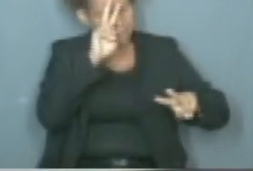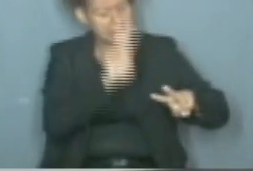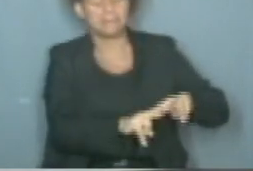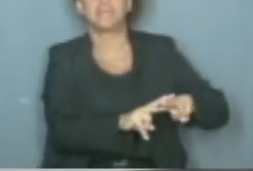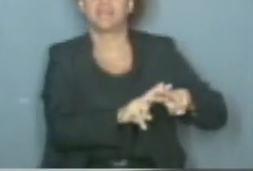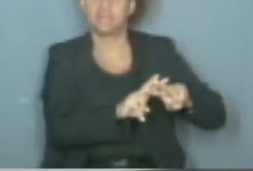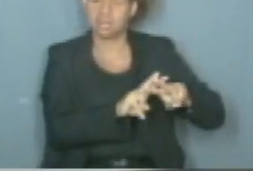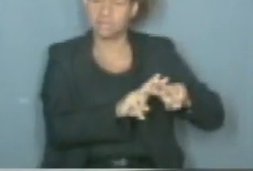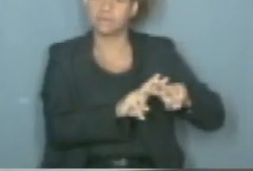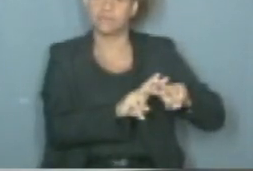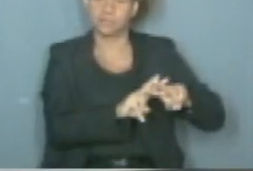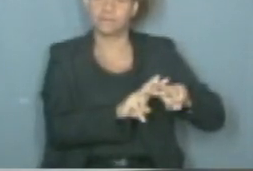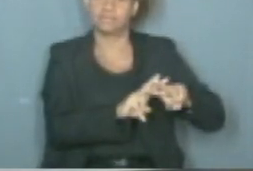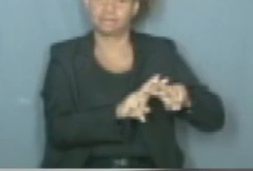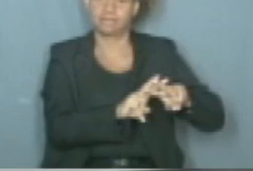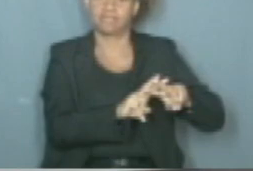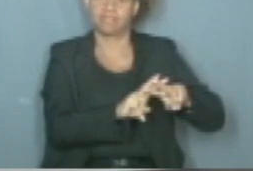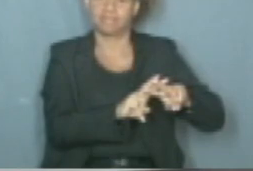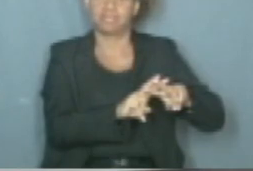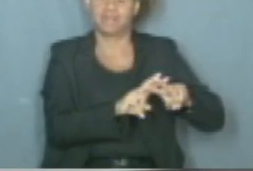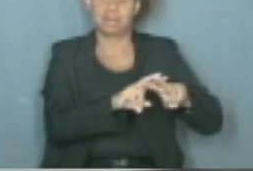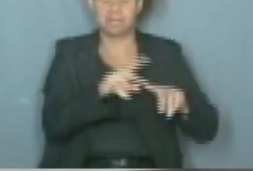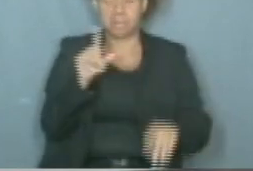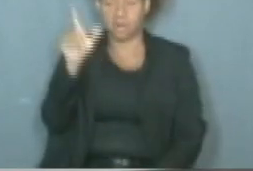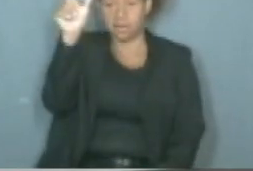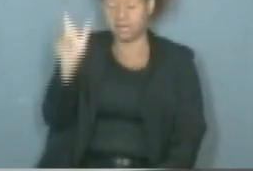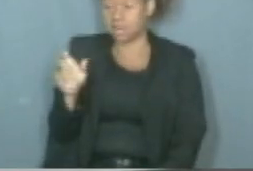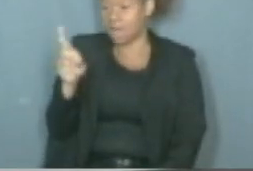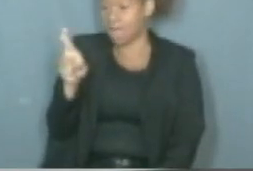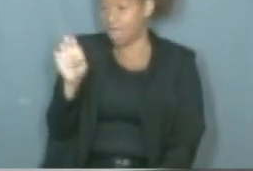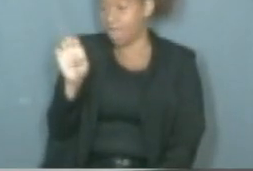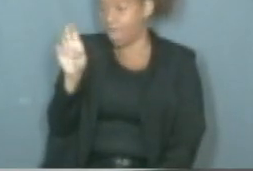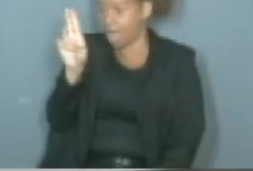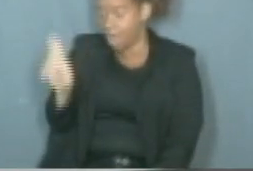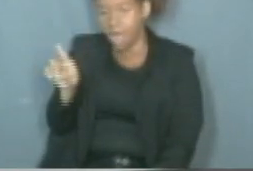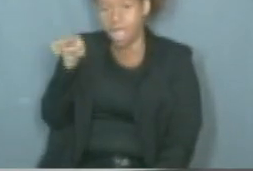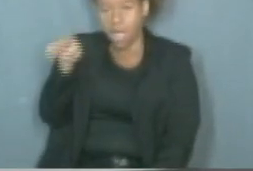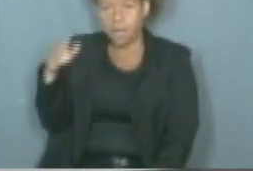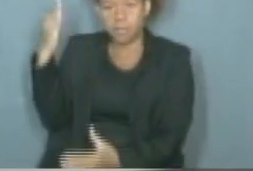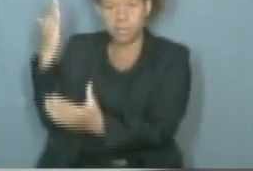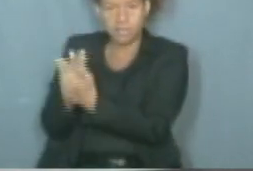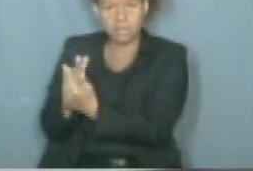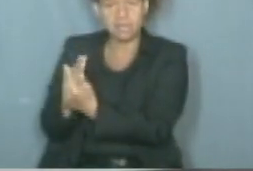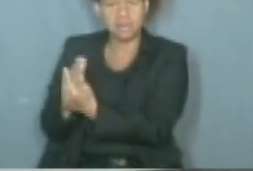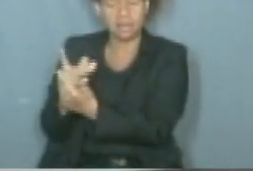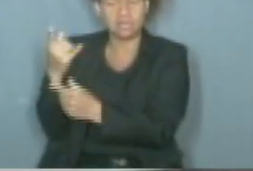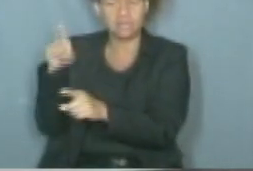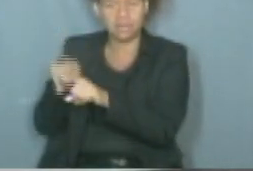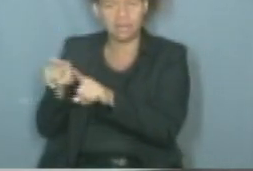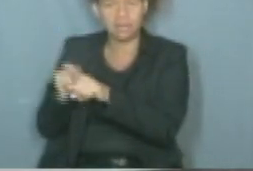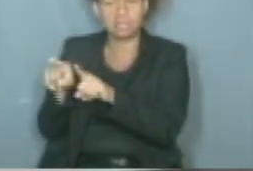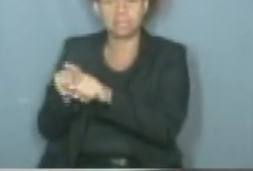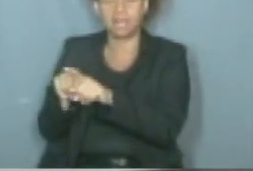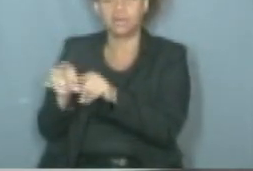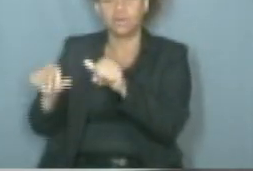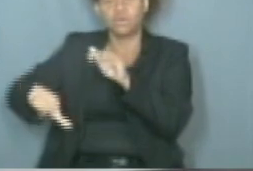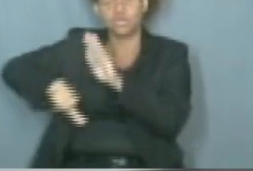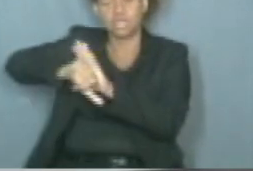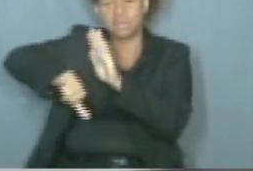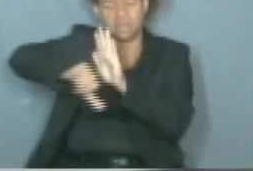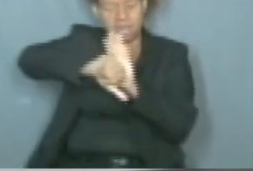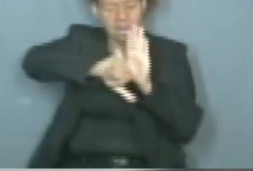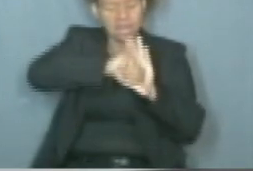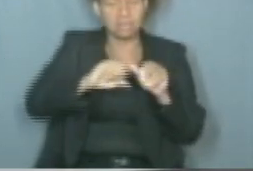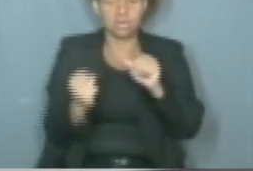Preso depois de ser réu numa ação em que lhe são imputados os delitos